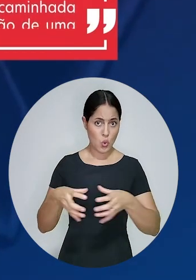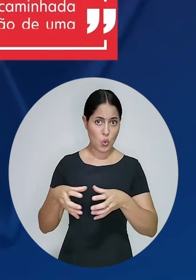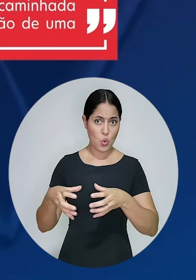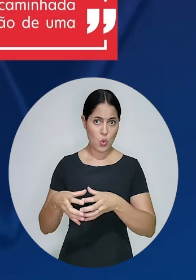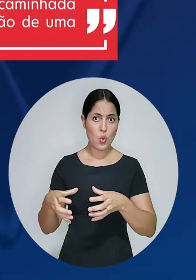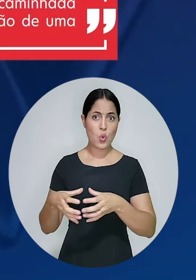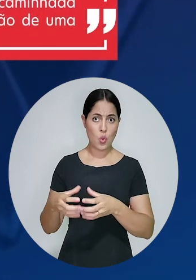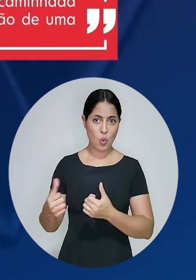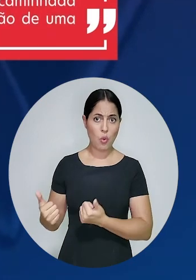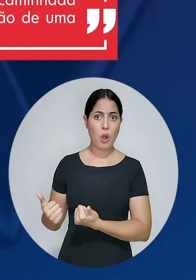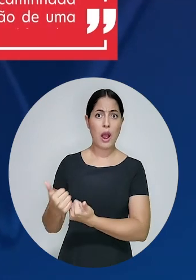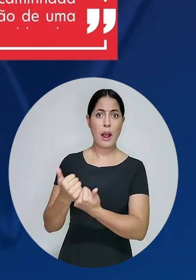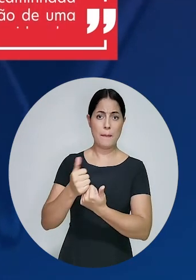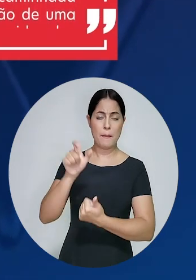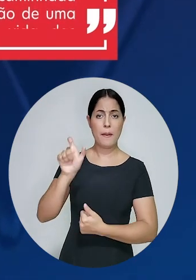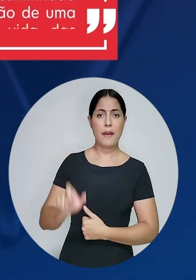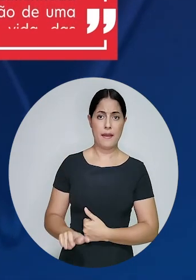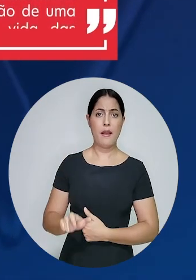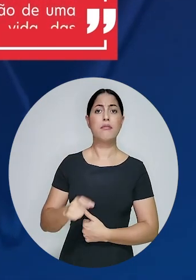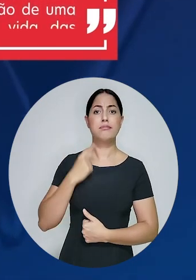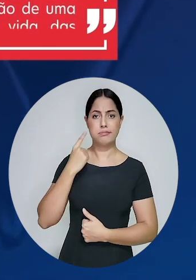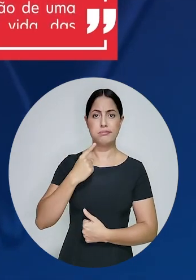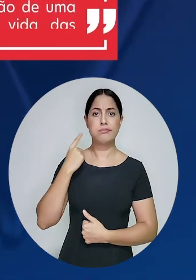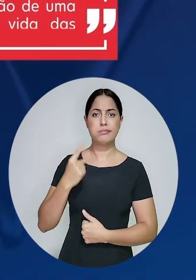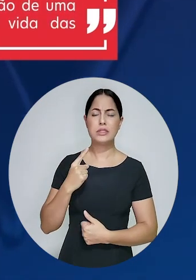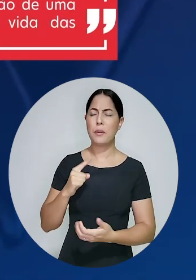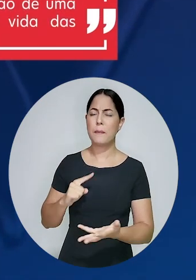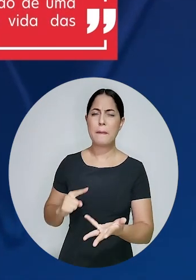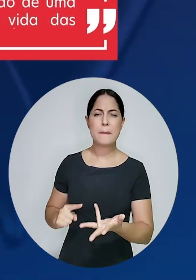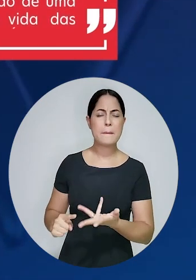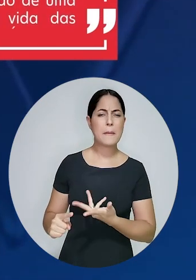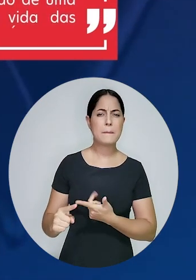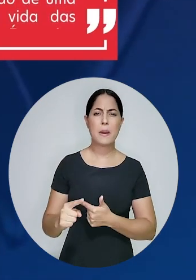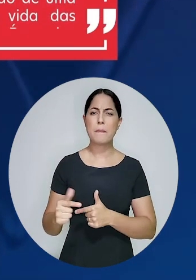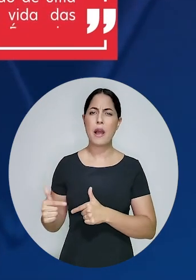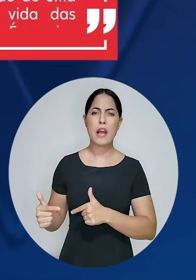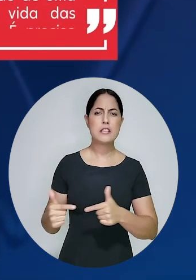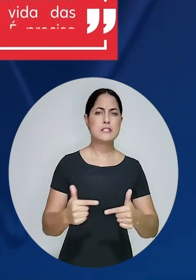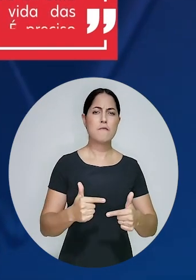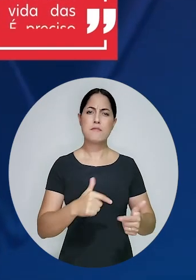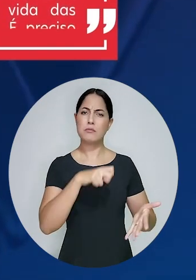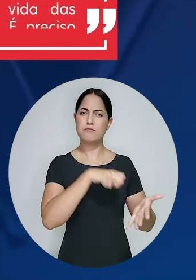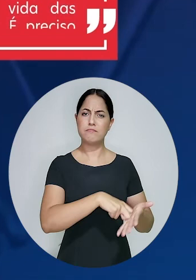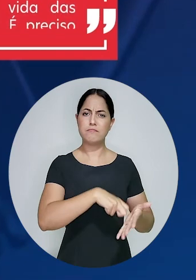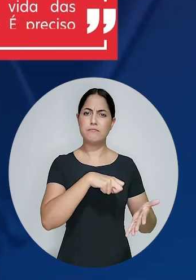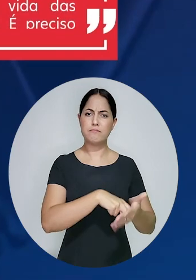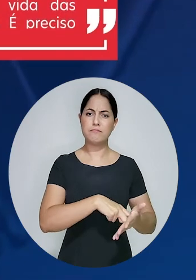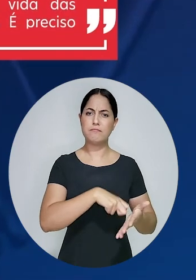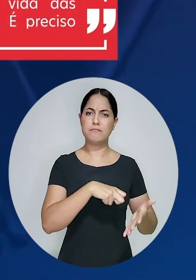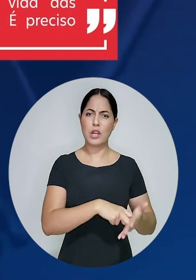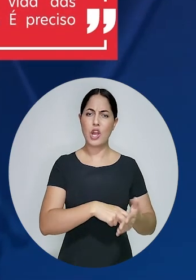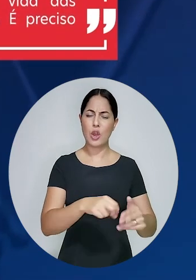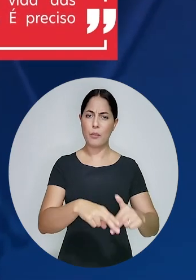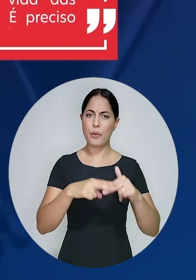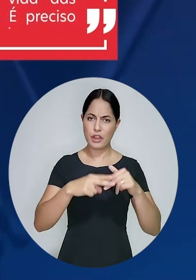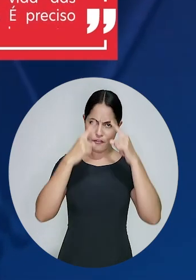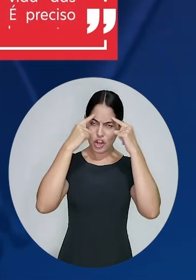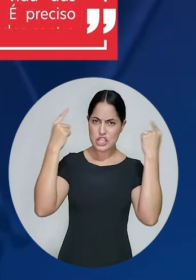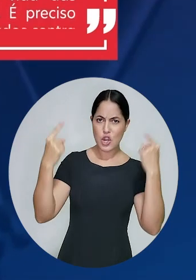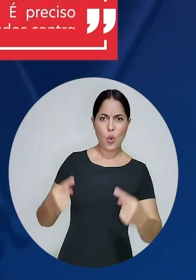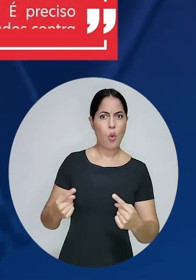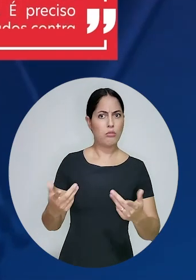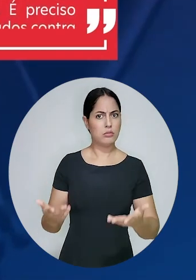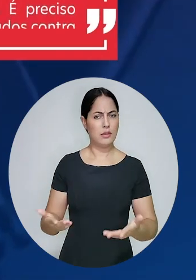seus integrantes para, com a OAB do Rio de Janeiro, adotarem todas as medidas para punir exemplarmente a